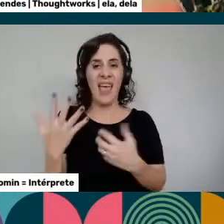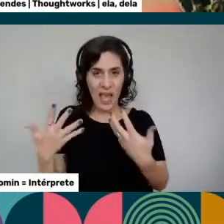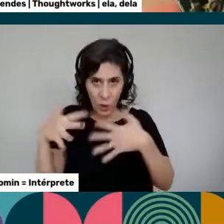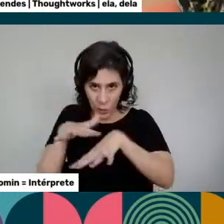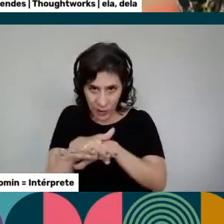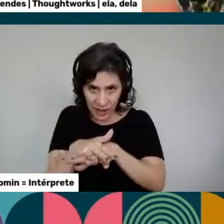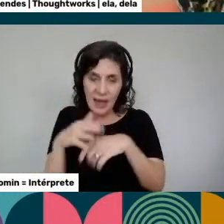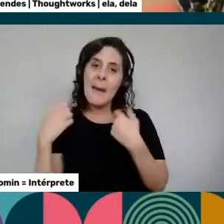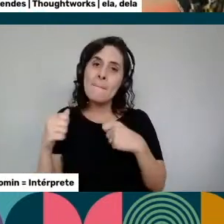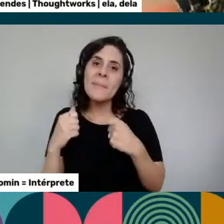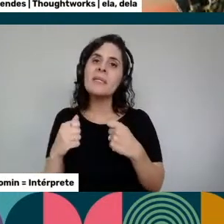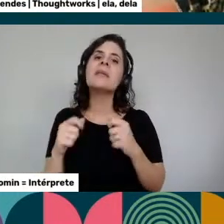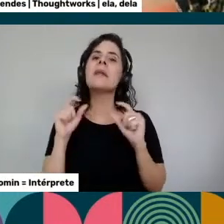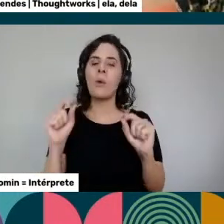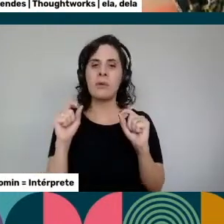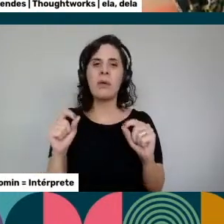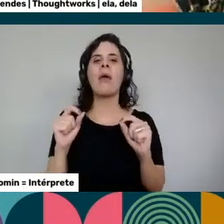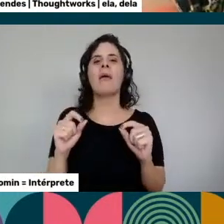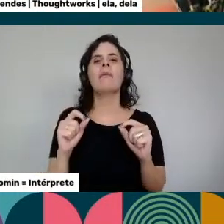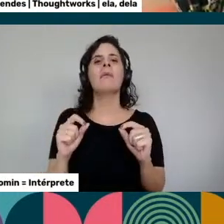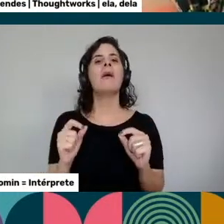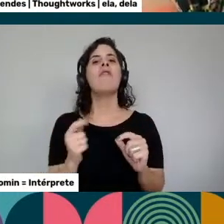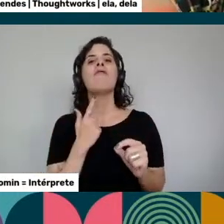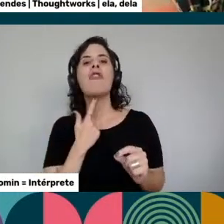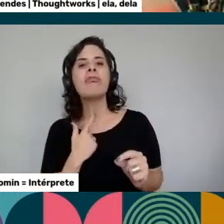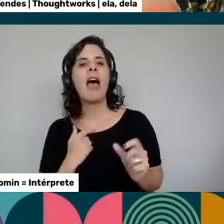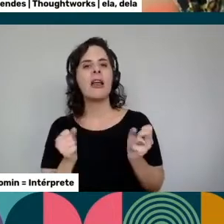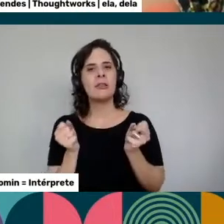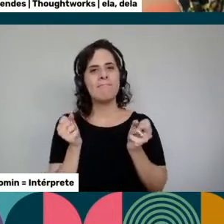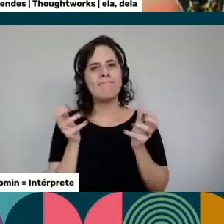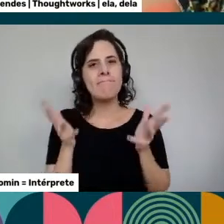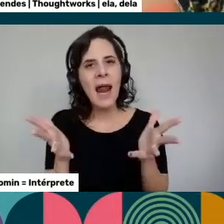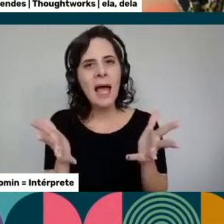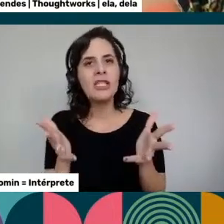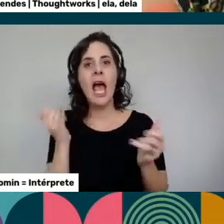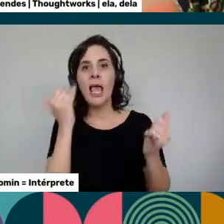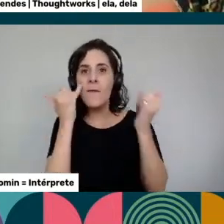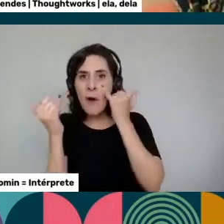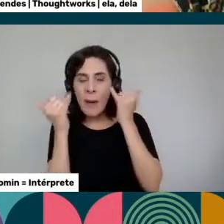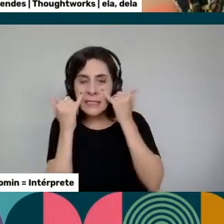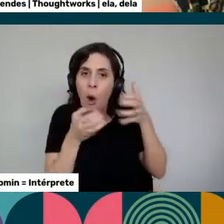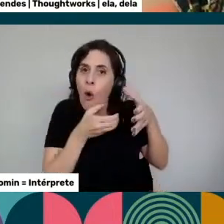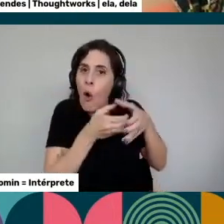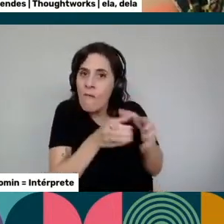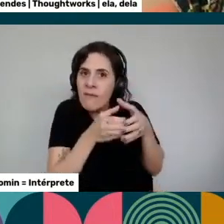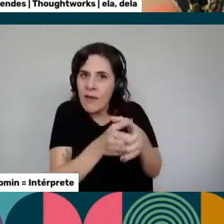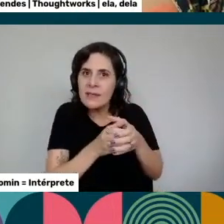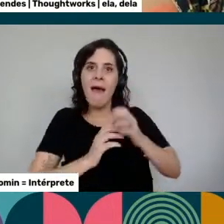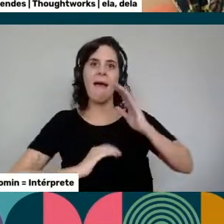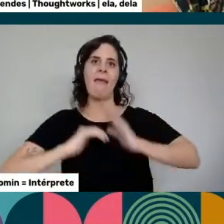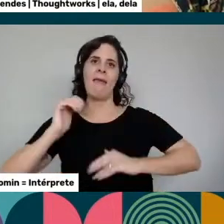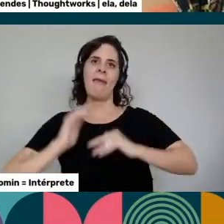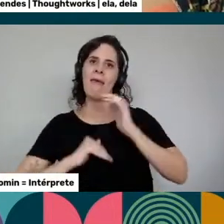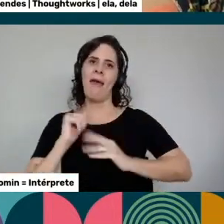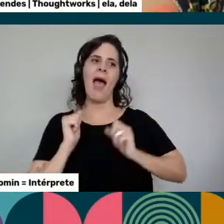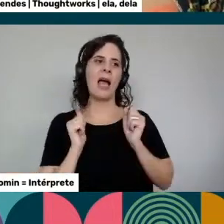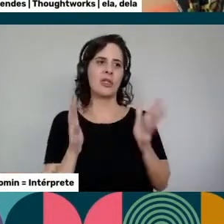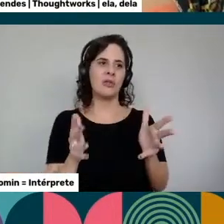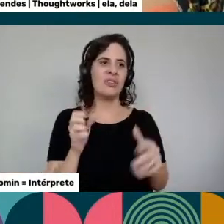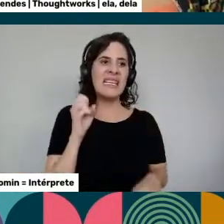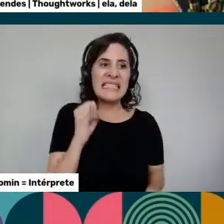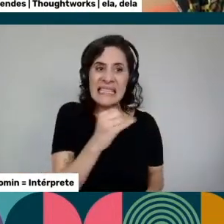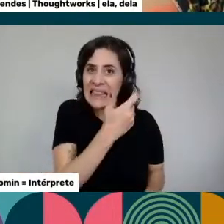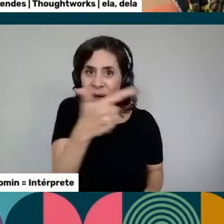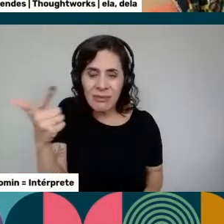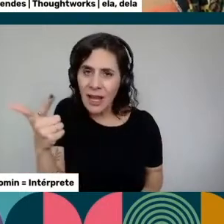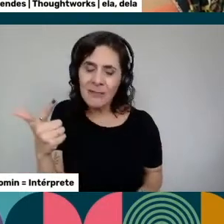de disposição, informação, convivência e atitude. Se a gente não tiver atitude para mudar e questionar o status quo